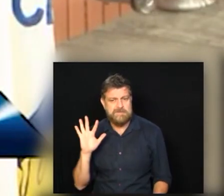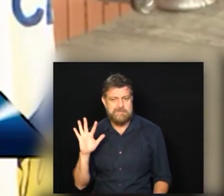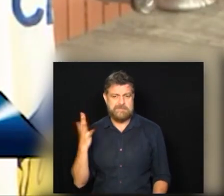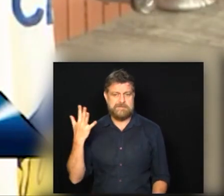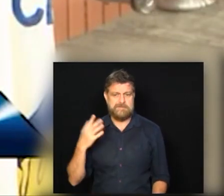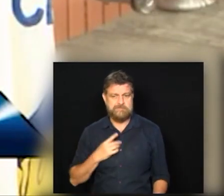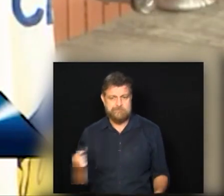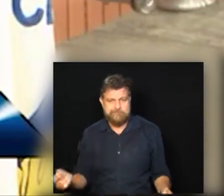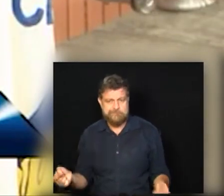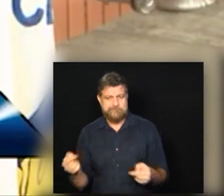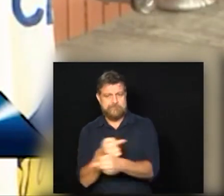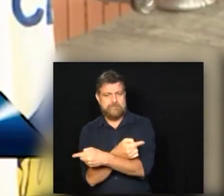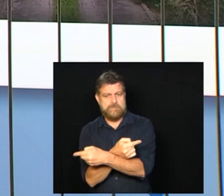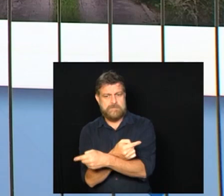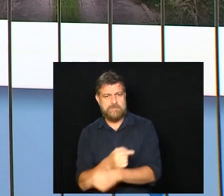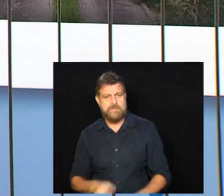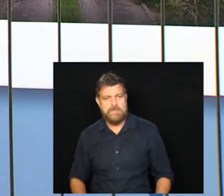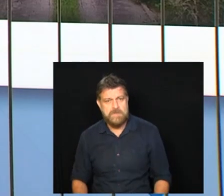gente quer inverter.